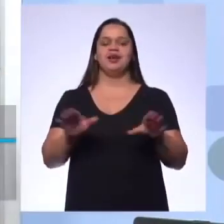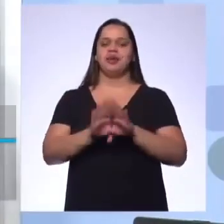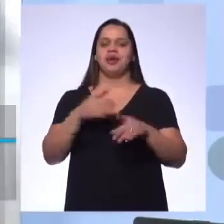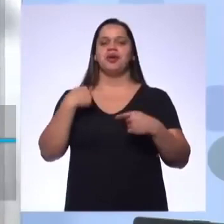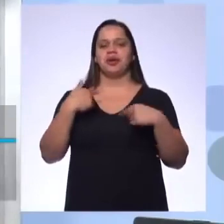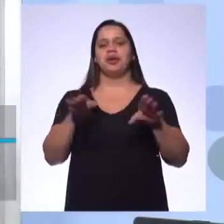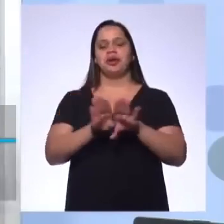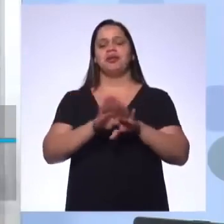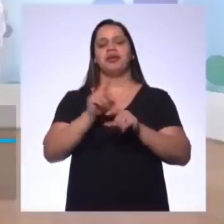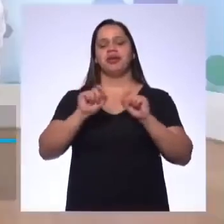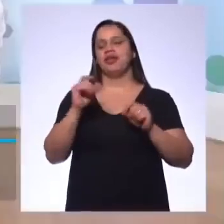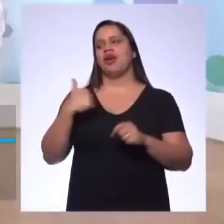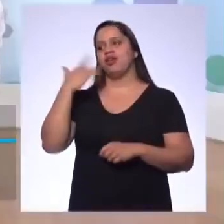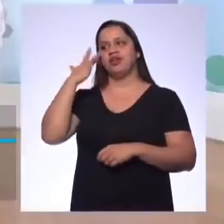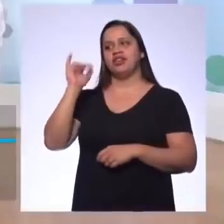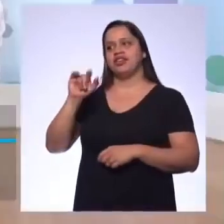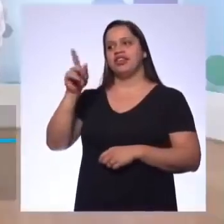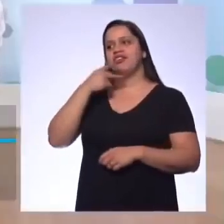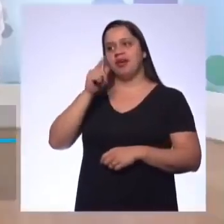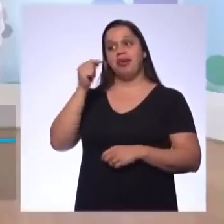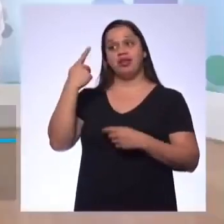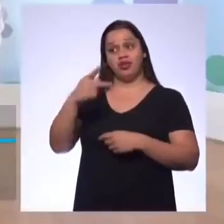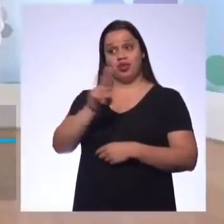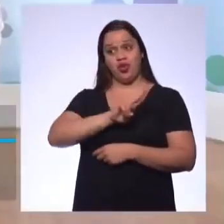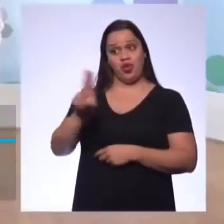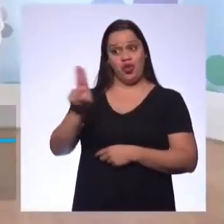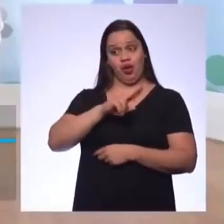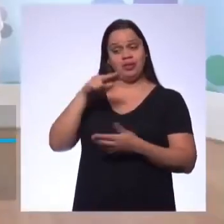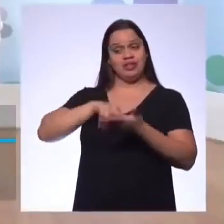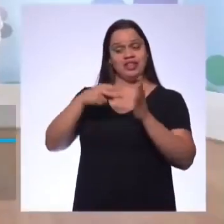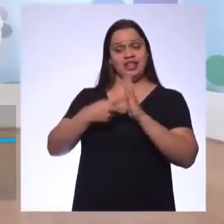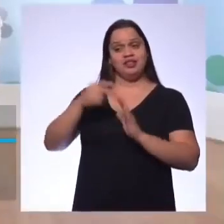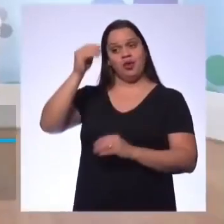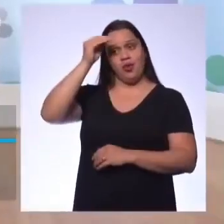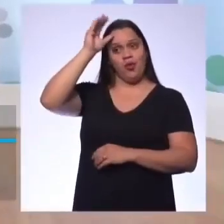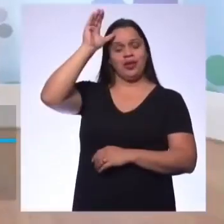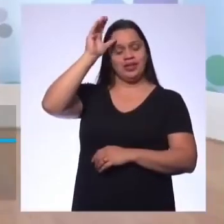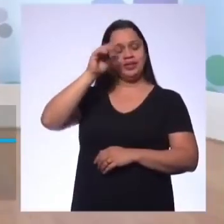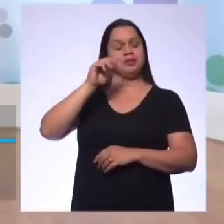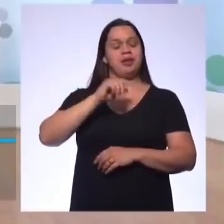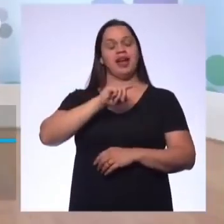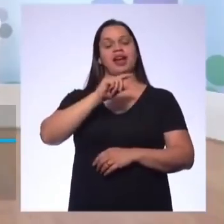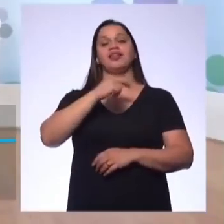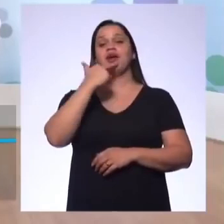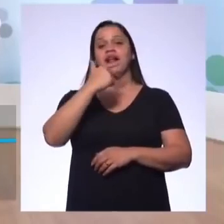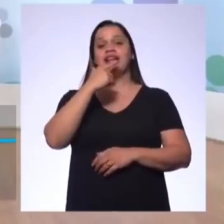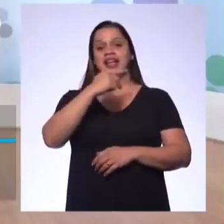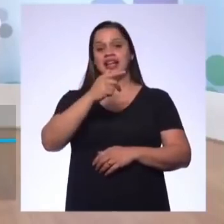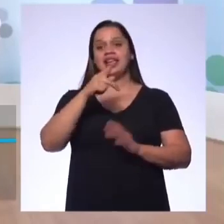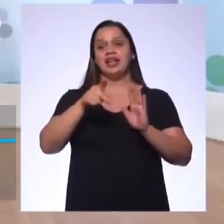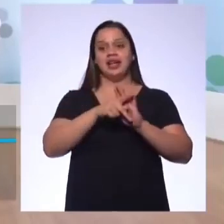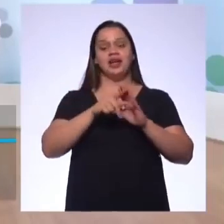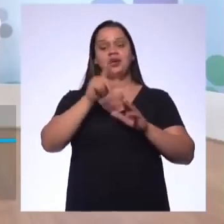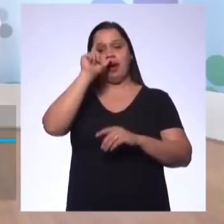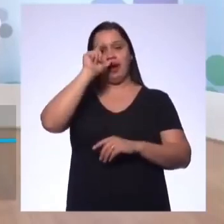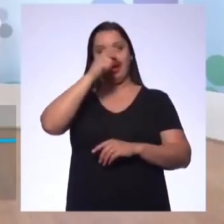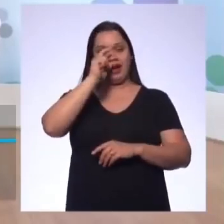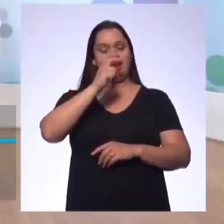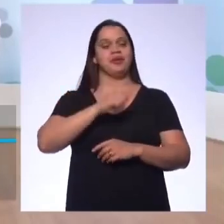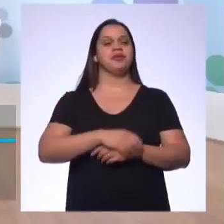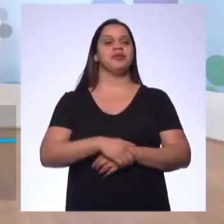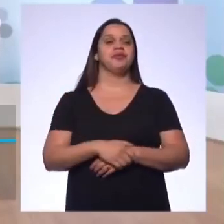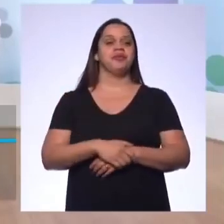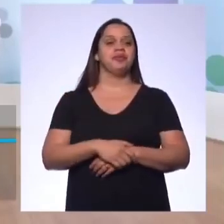sei se você sabe, Sofia, mas o seu nome quer dizer conhecimento em grego, né? Olha que bonito. Olha que legal. Bom, que o Magno estava falando o